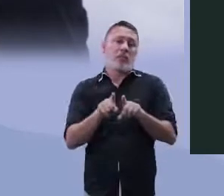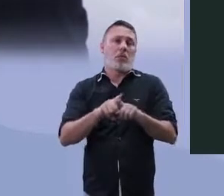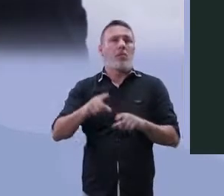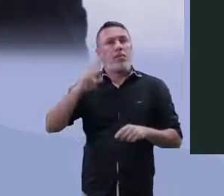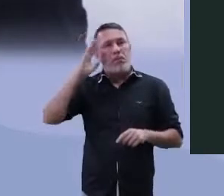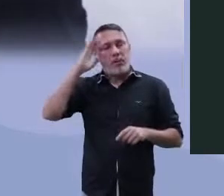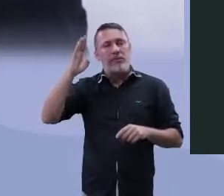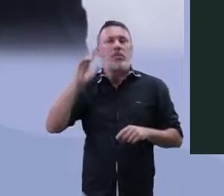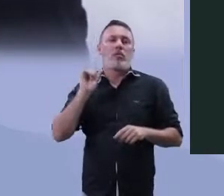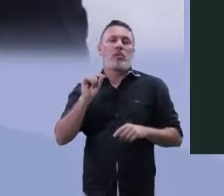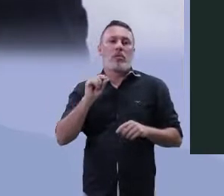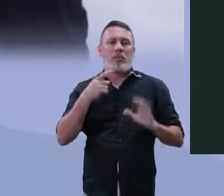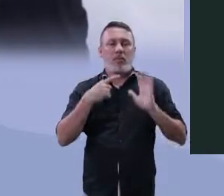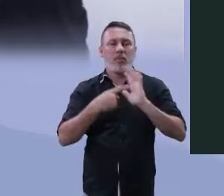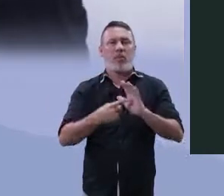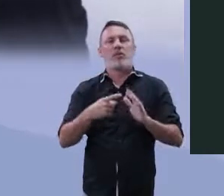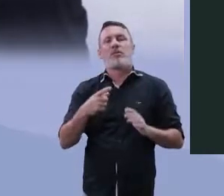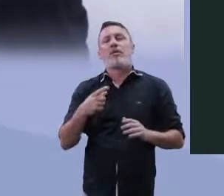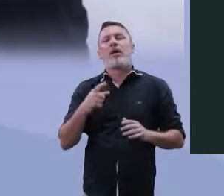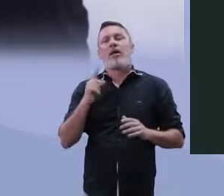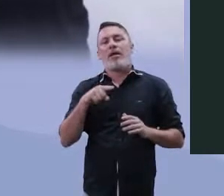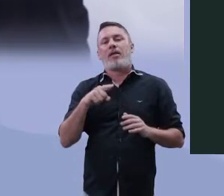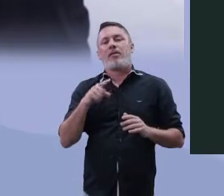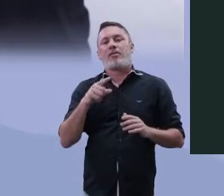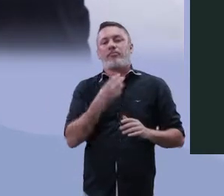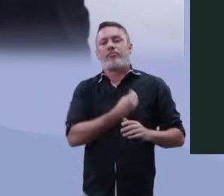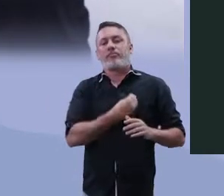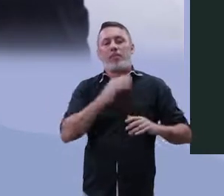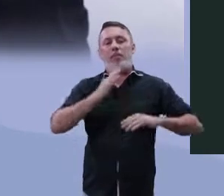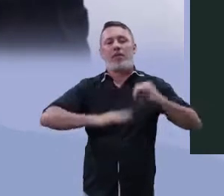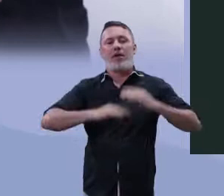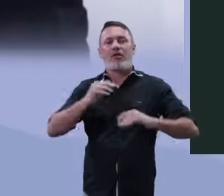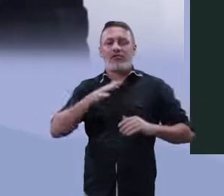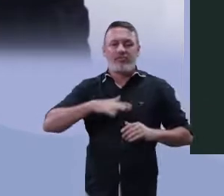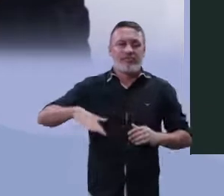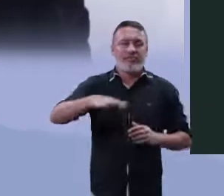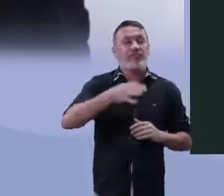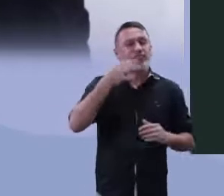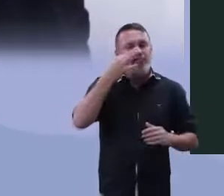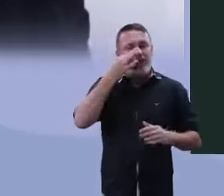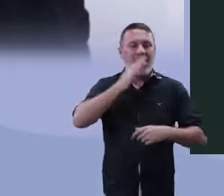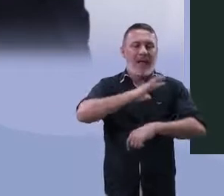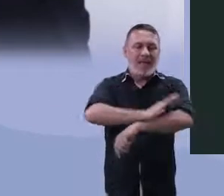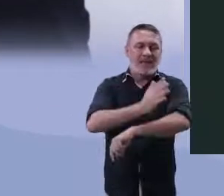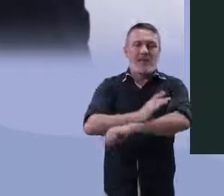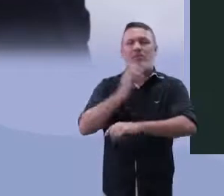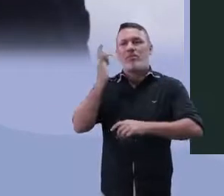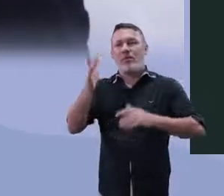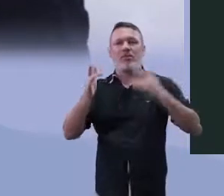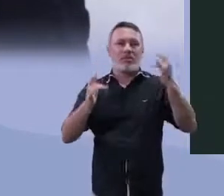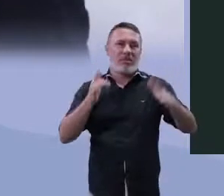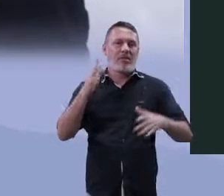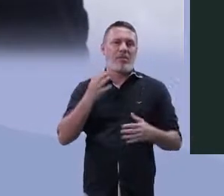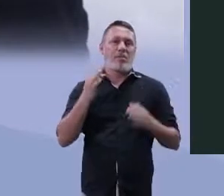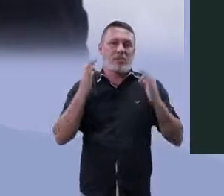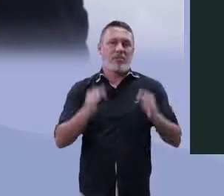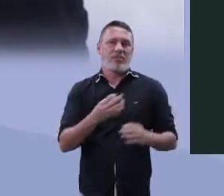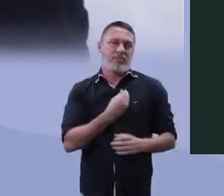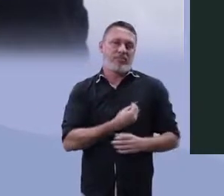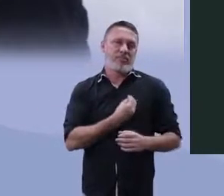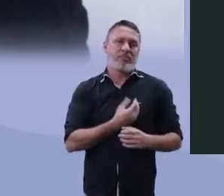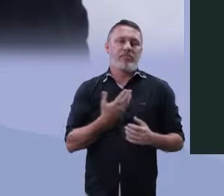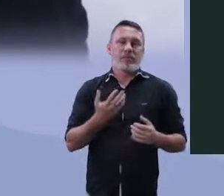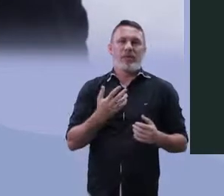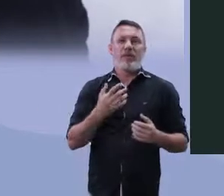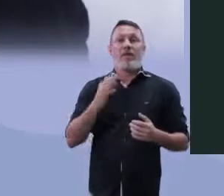e, principalmente, demonstrando a prática cotidiana desse racismo, certo? Então, aí é o fenômeno,